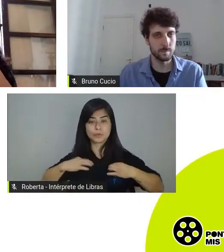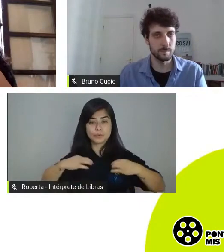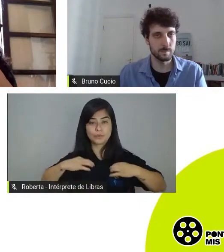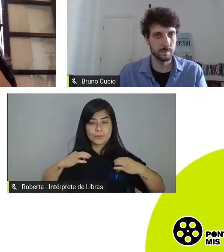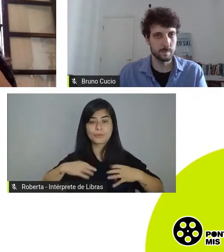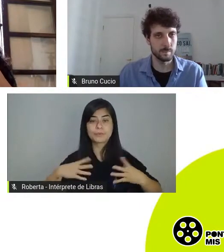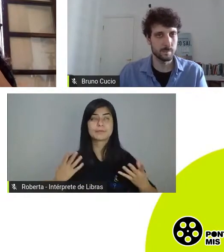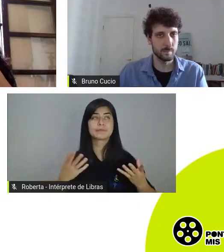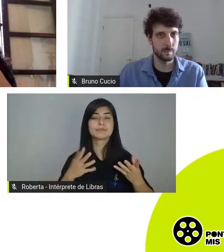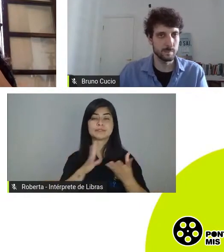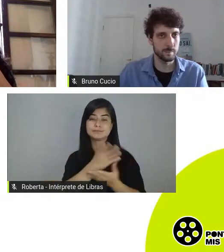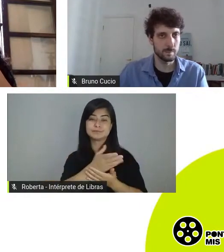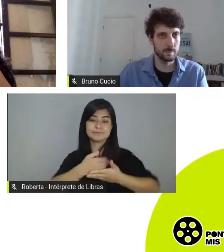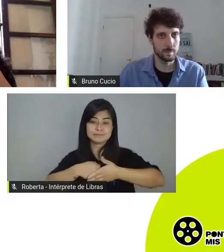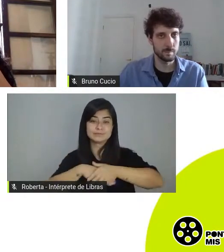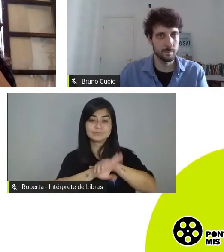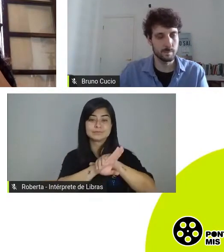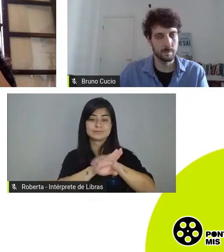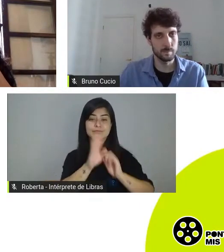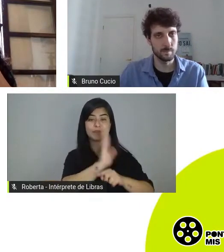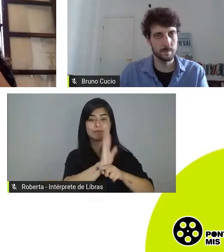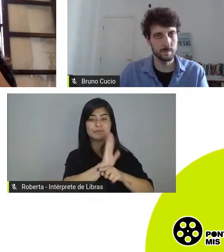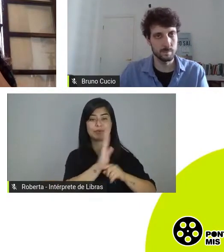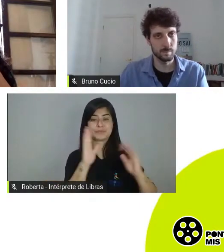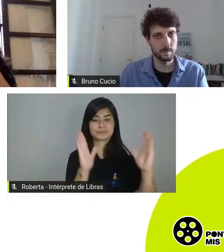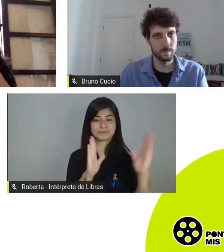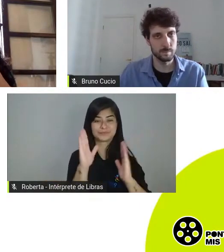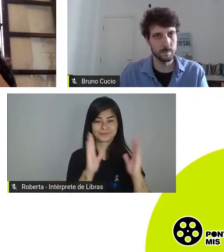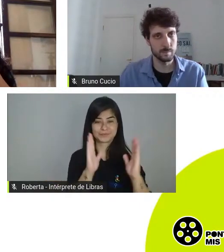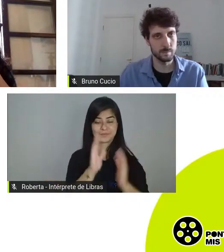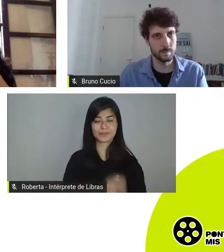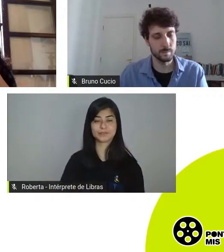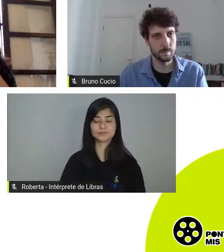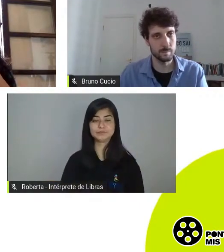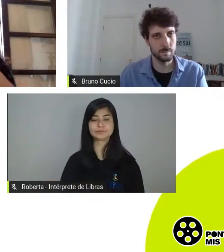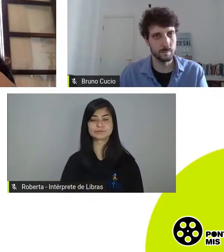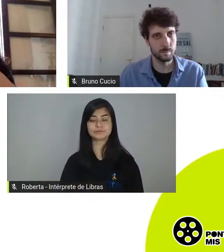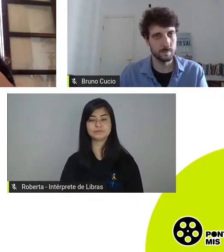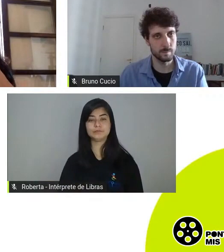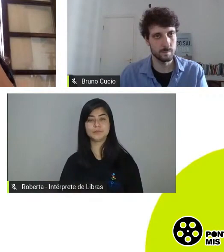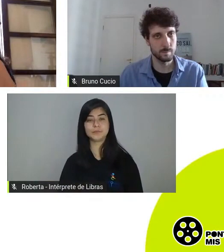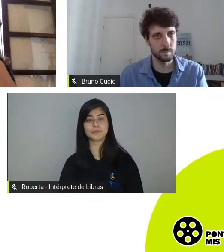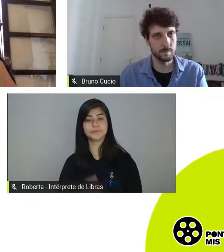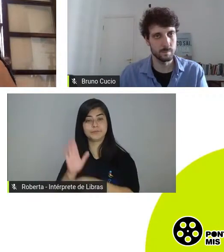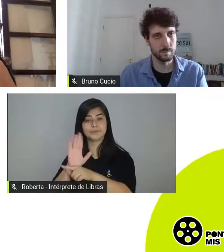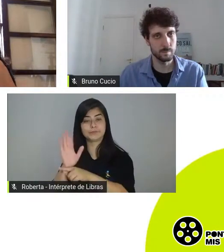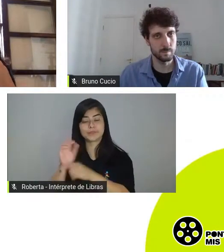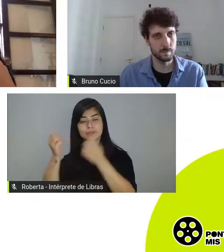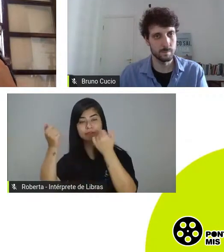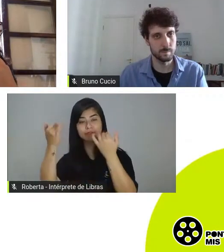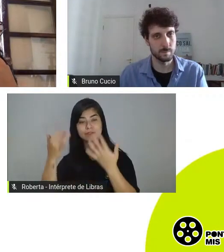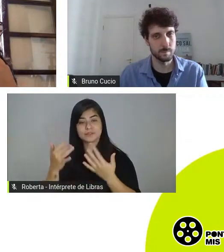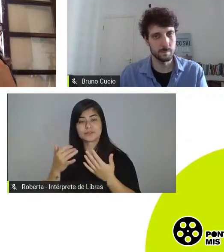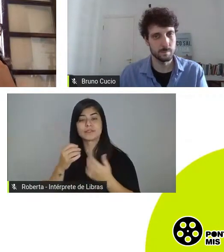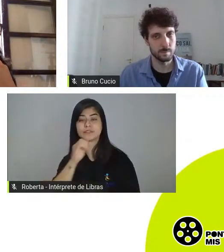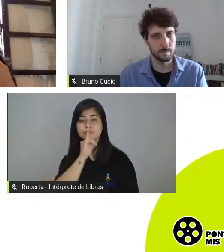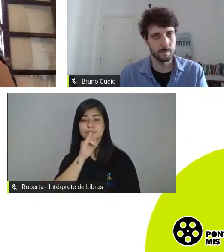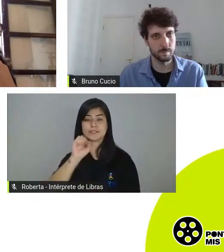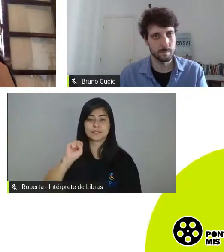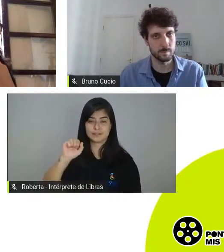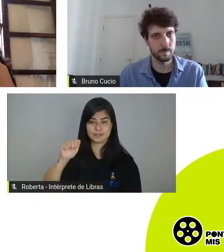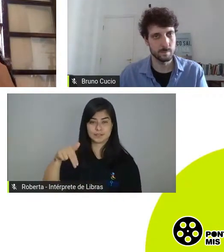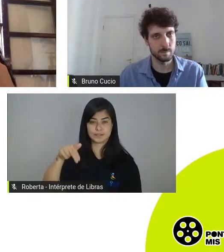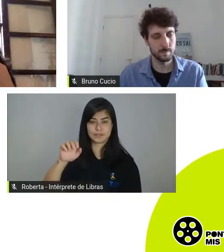no filme, numa época, né? E esse filme, ele tem, assim, a gente falou, no caso do saneamento, de algumas